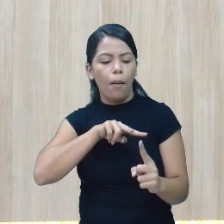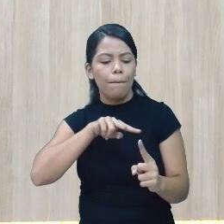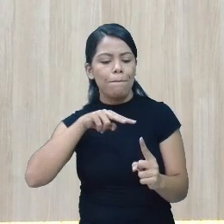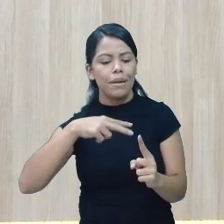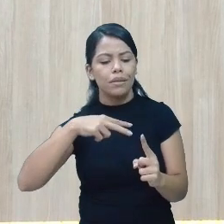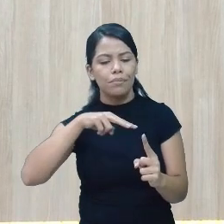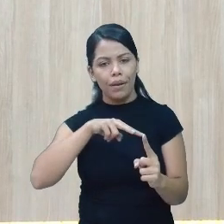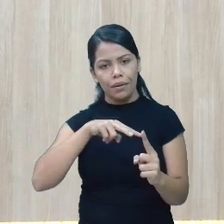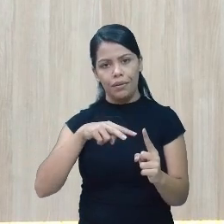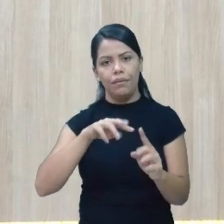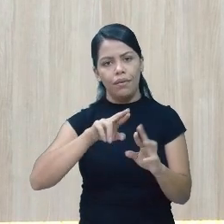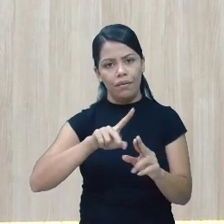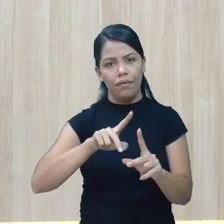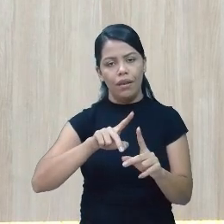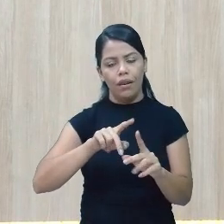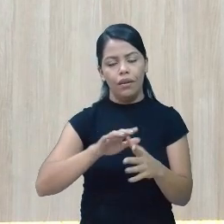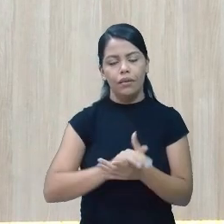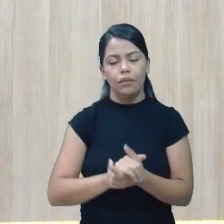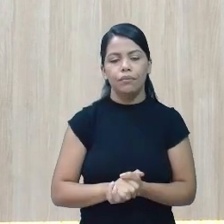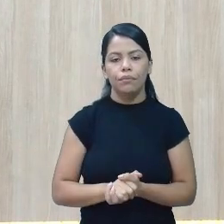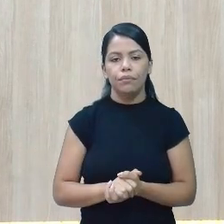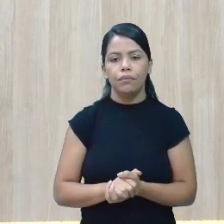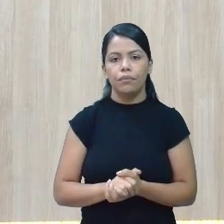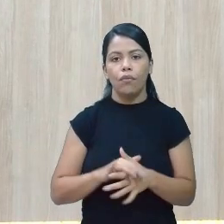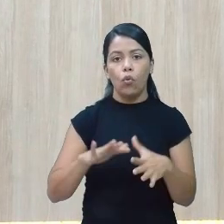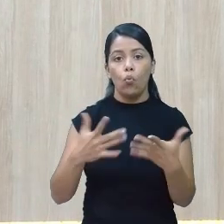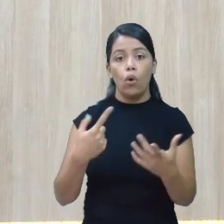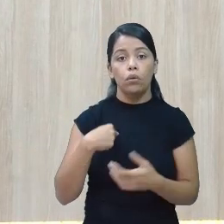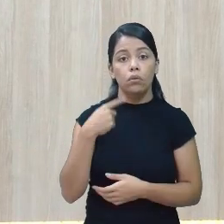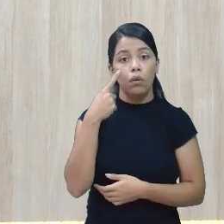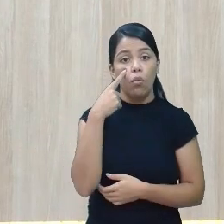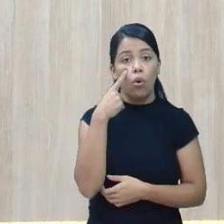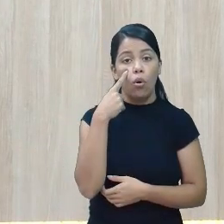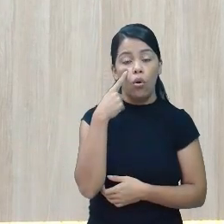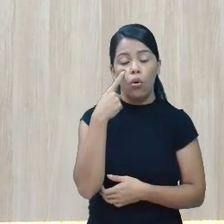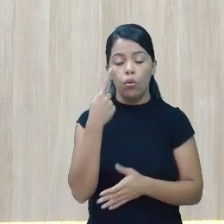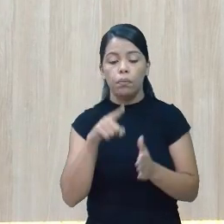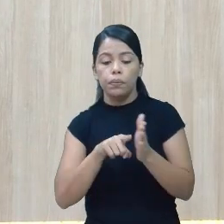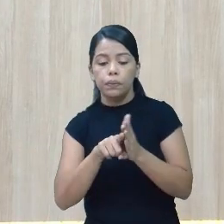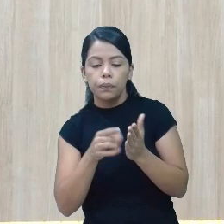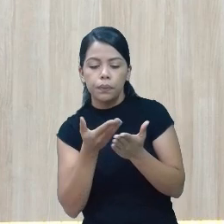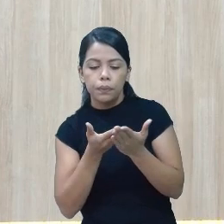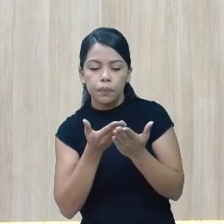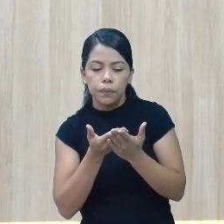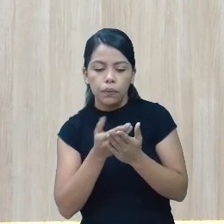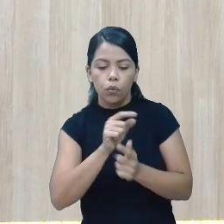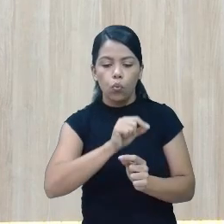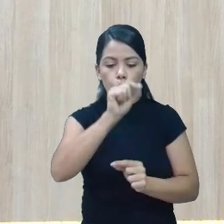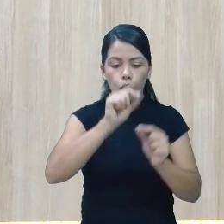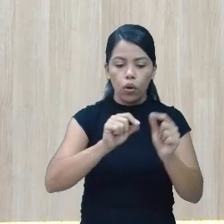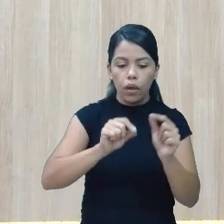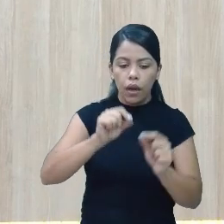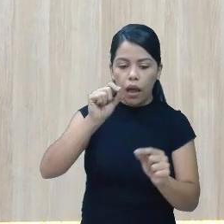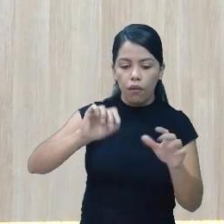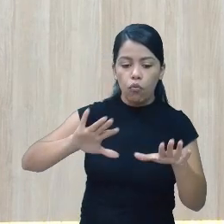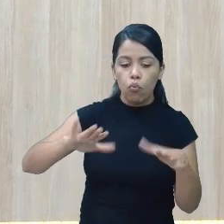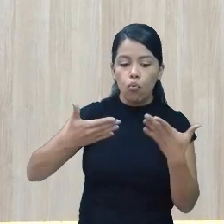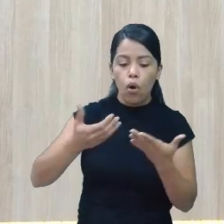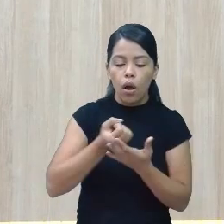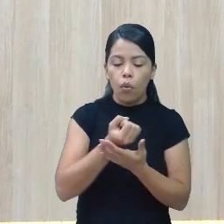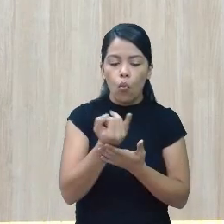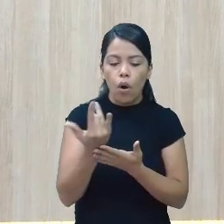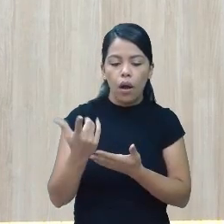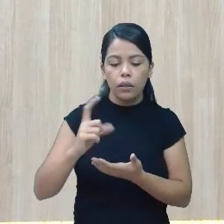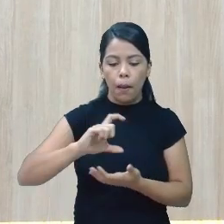Será que um gráfico que eu analiso, por exemplo, a pontuação ou número de medalhas dos países nas Olimpíadas, ele